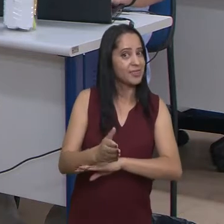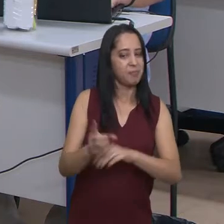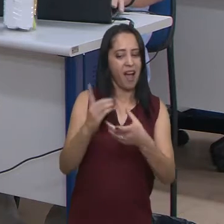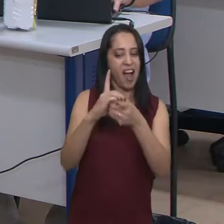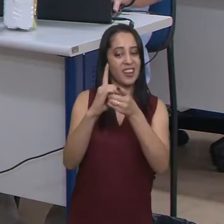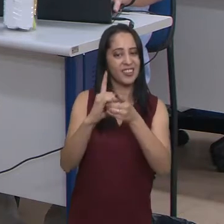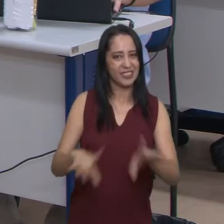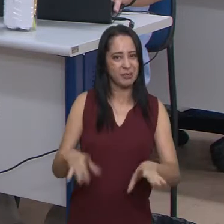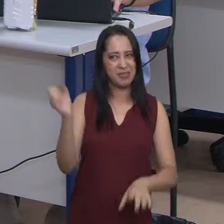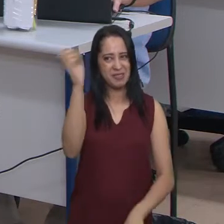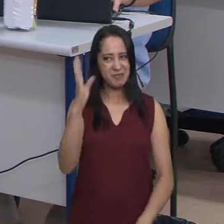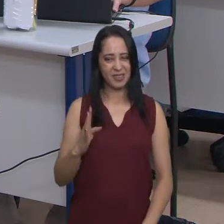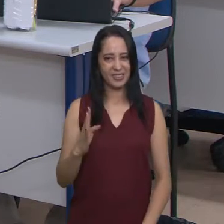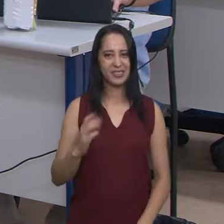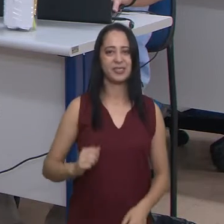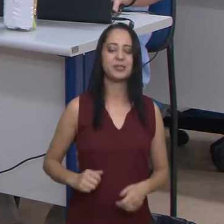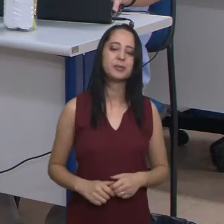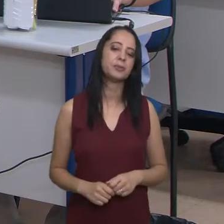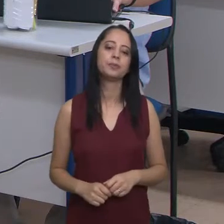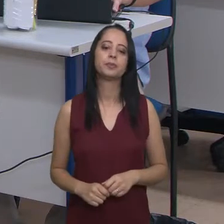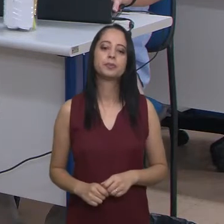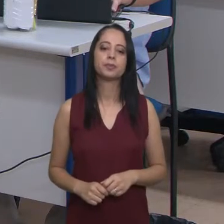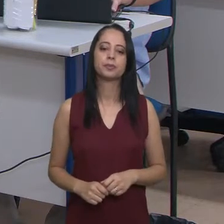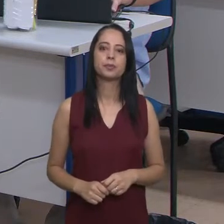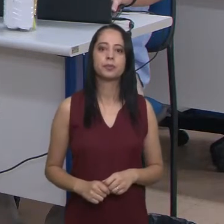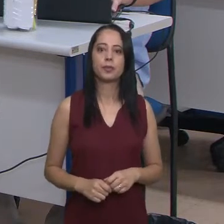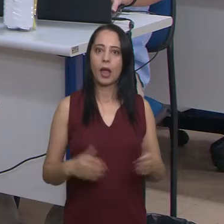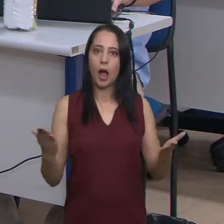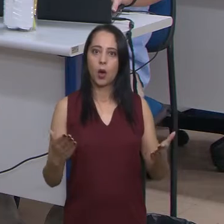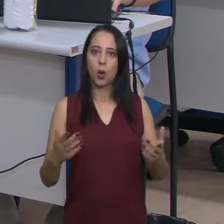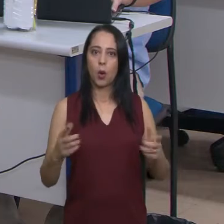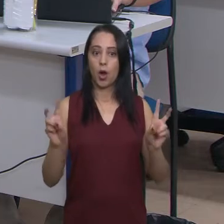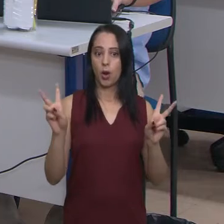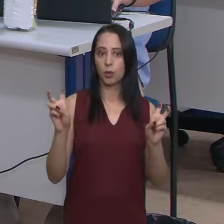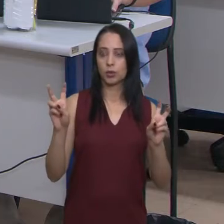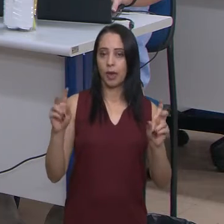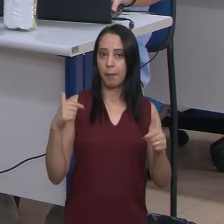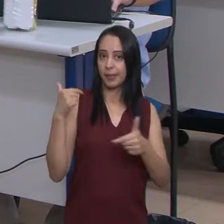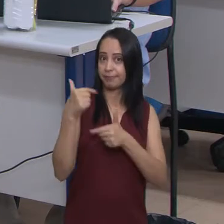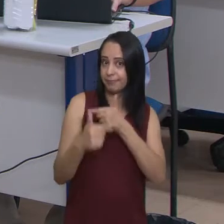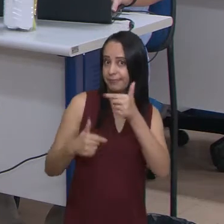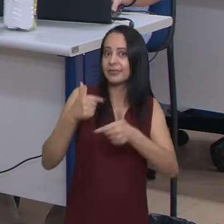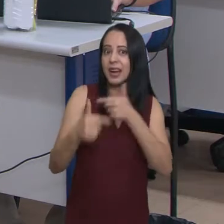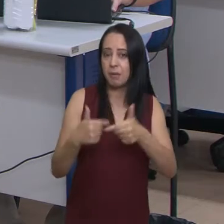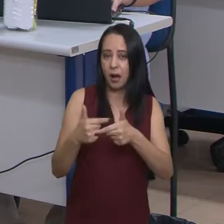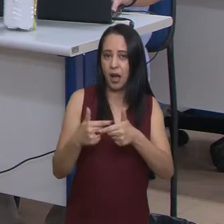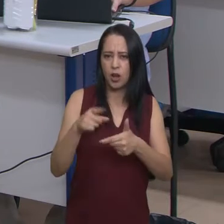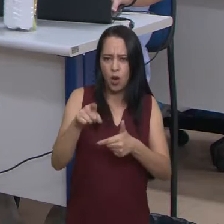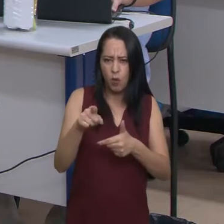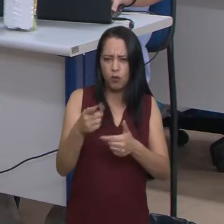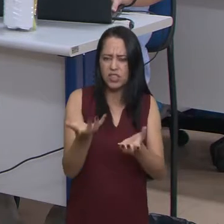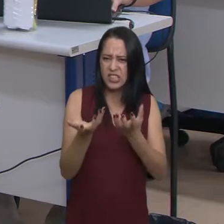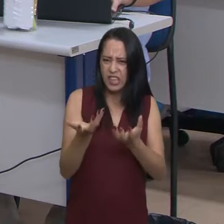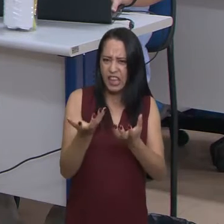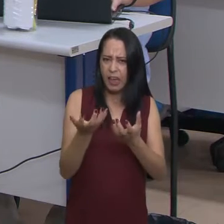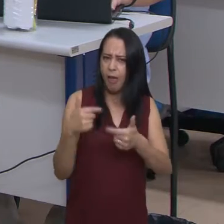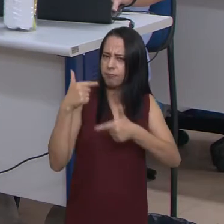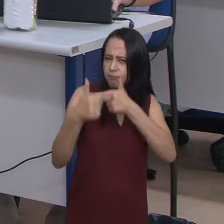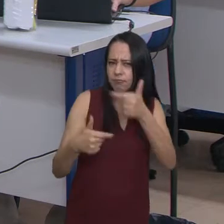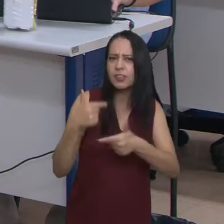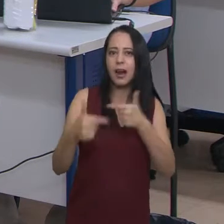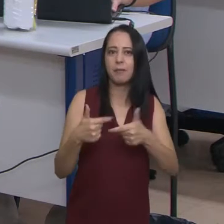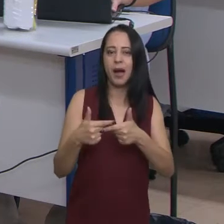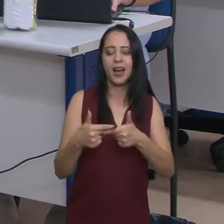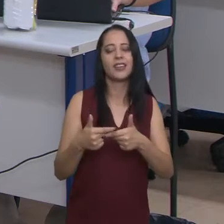participação na democracia do nosso país. E agora vamos falar de emprego. Para começar bem a semana, se você está em busca de uma